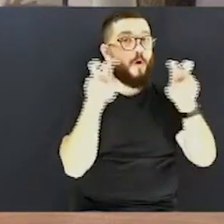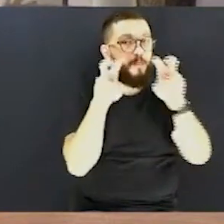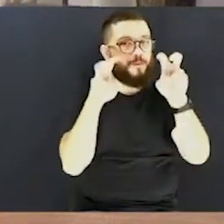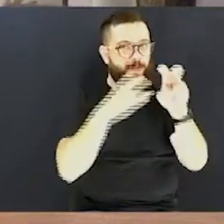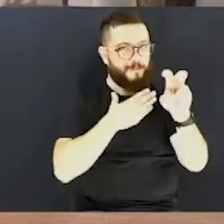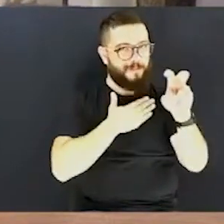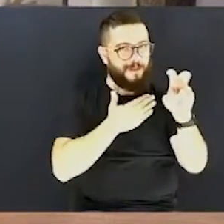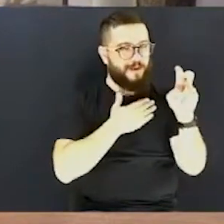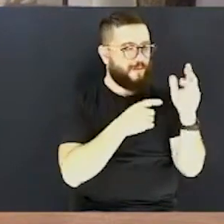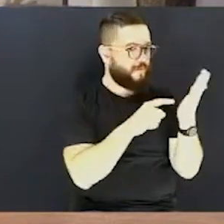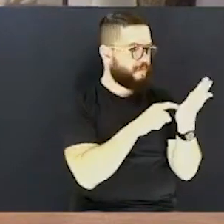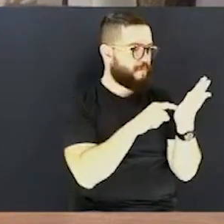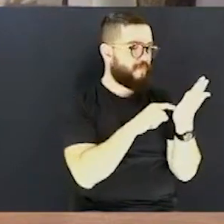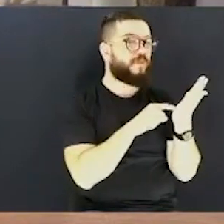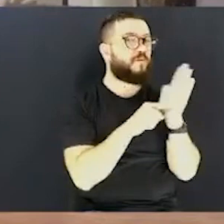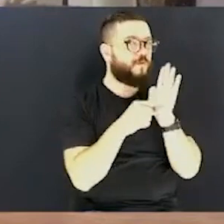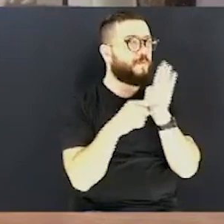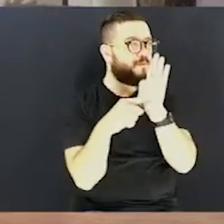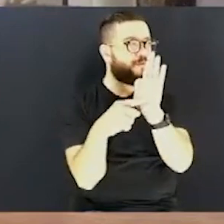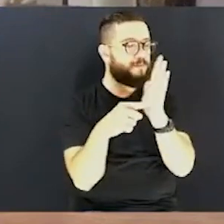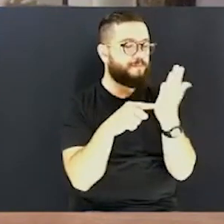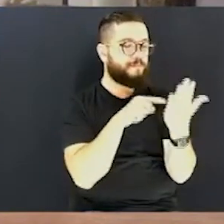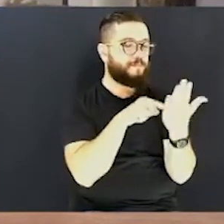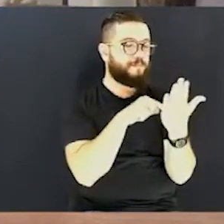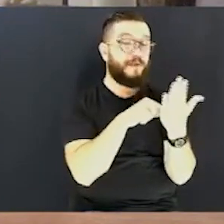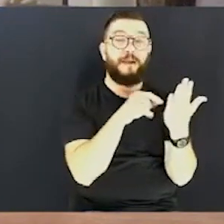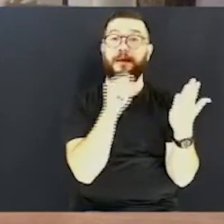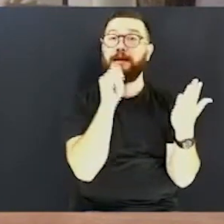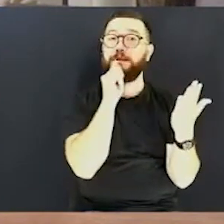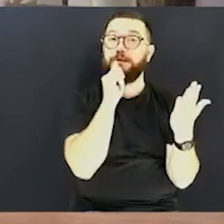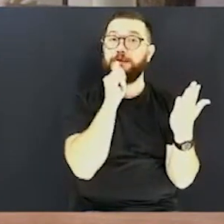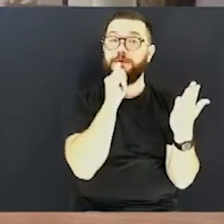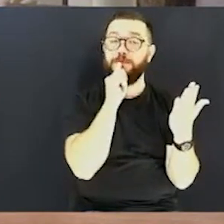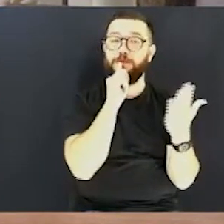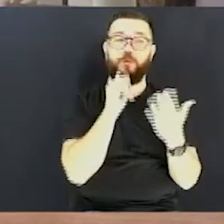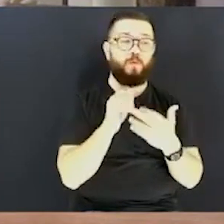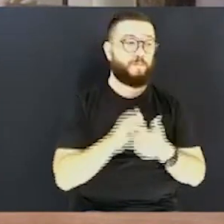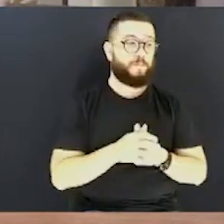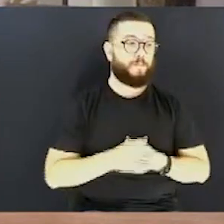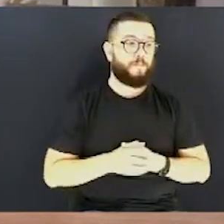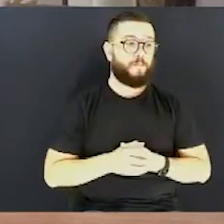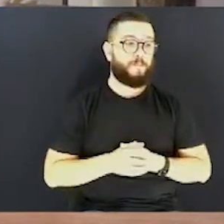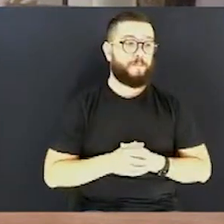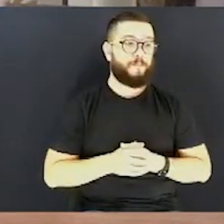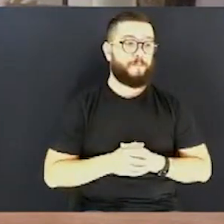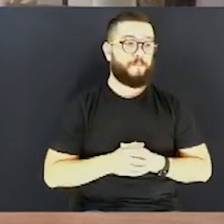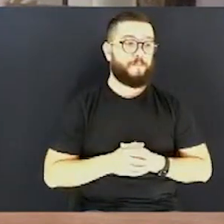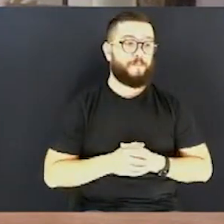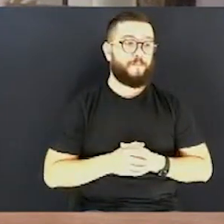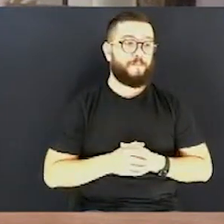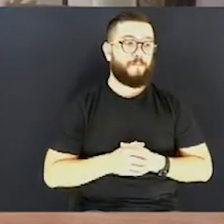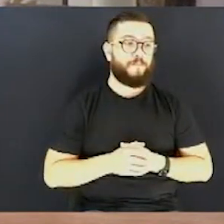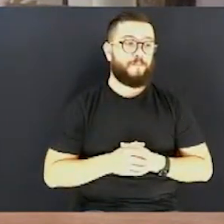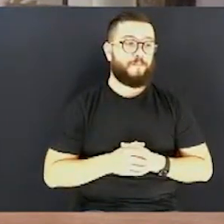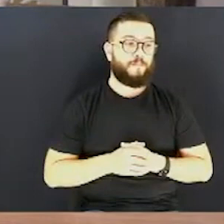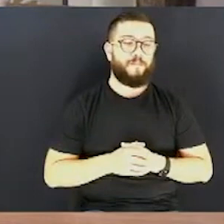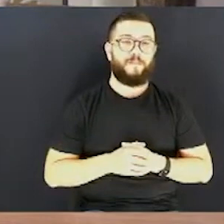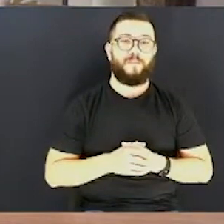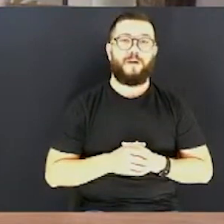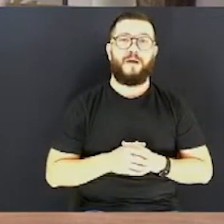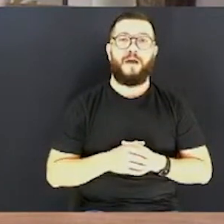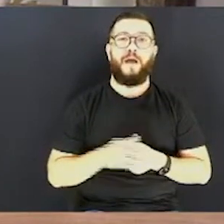índices. Nós, por exemplo, temos óbitos por causas evitáveis.